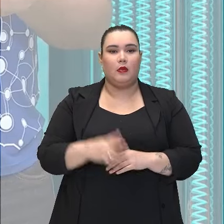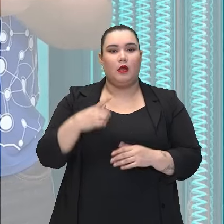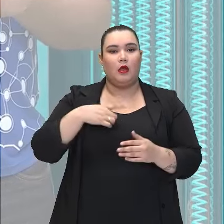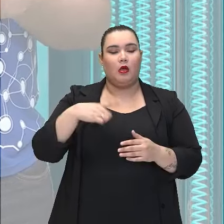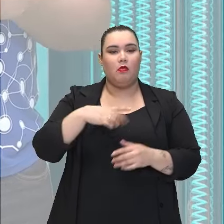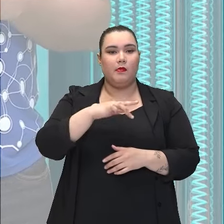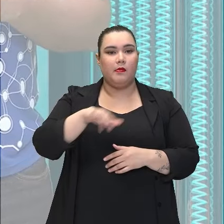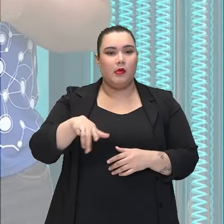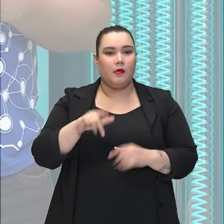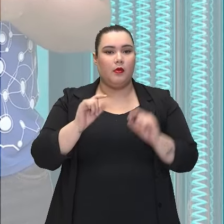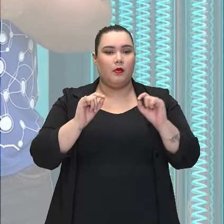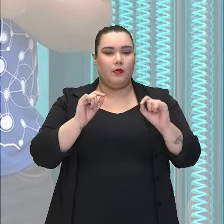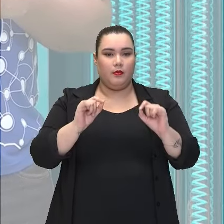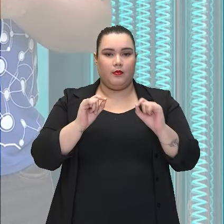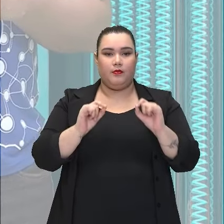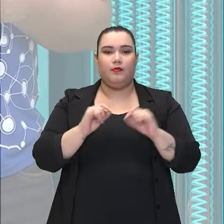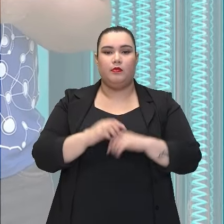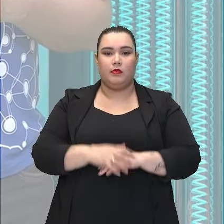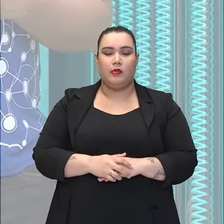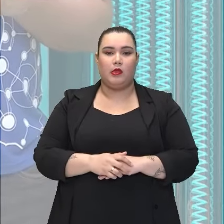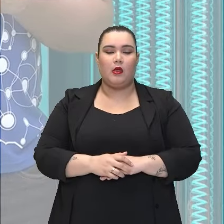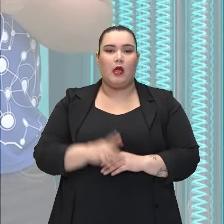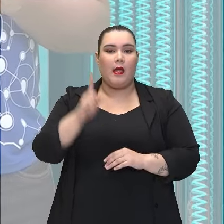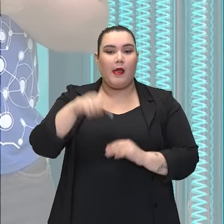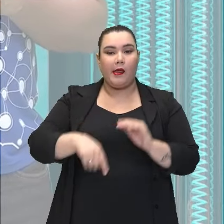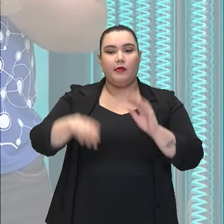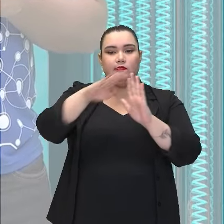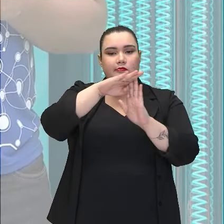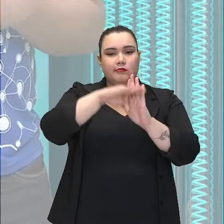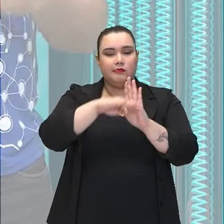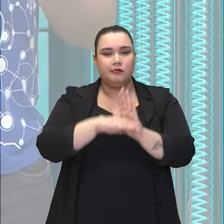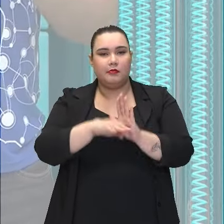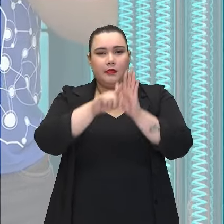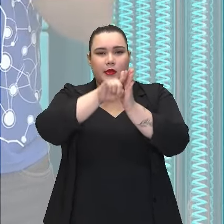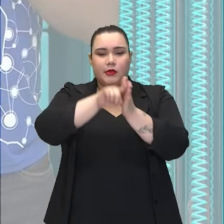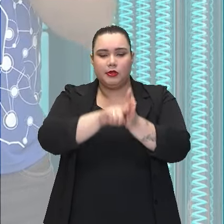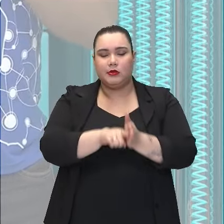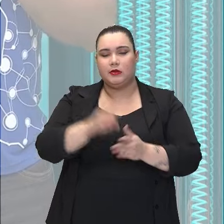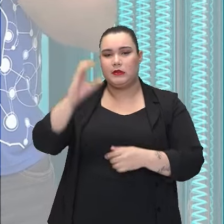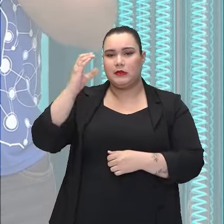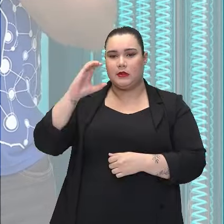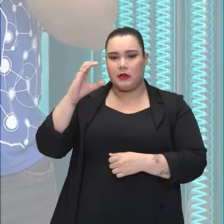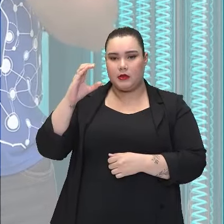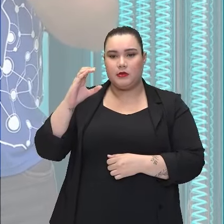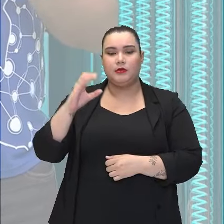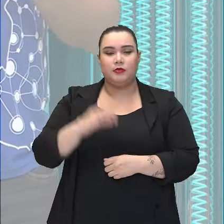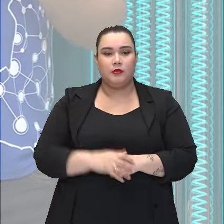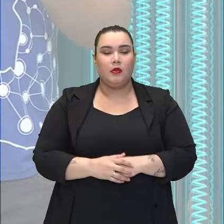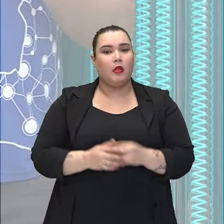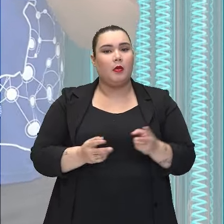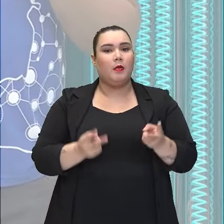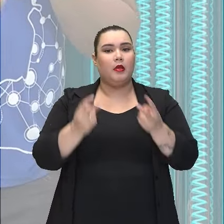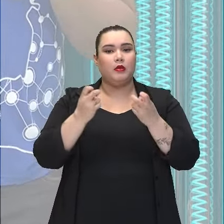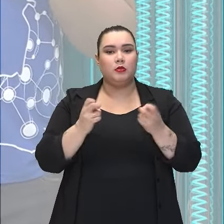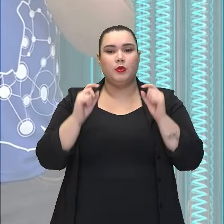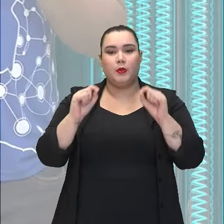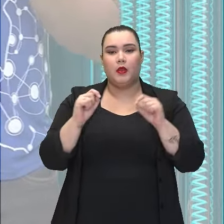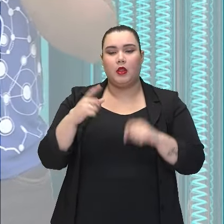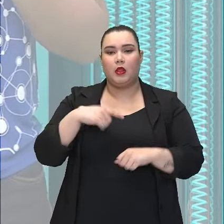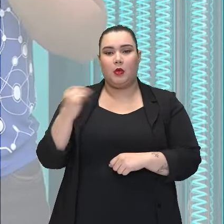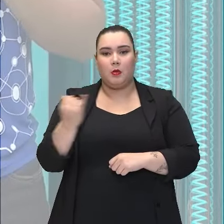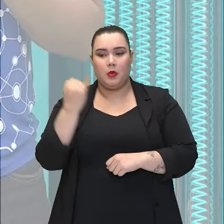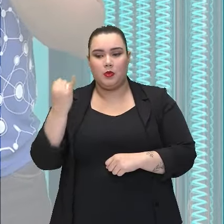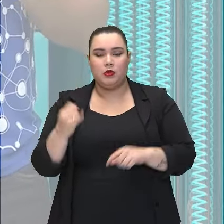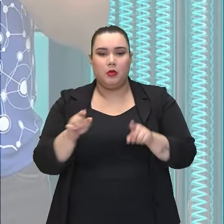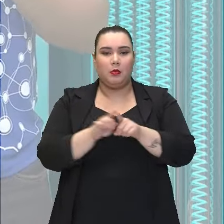considerar padrões, ele vai considerar pesquisa, ele vai considerar ciências, ele vai verificar o que há de relevante, o que não